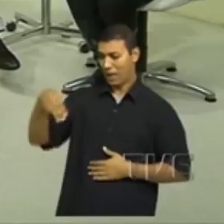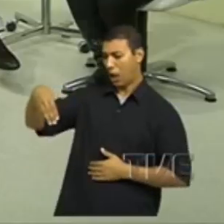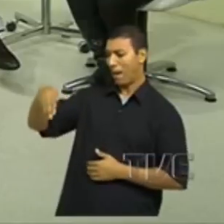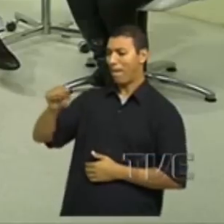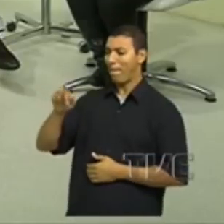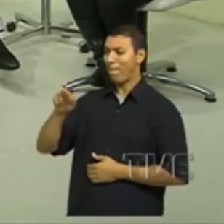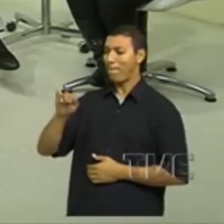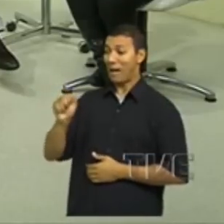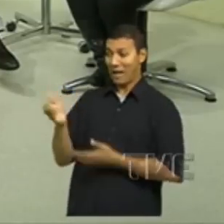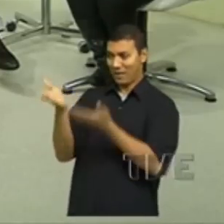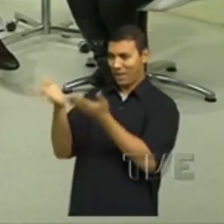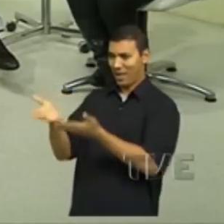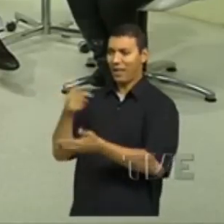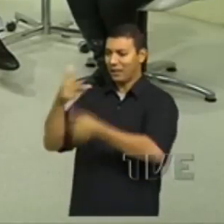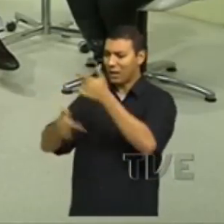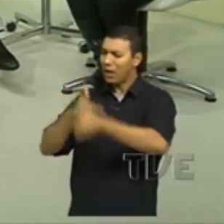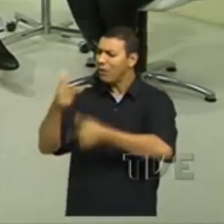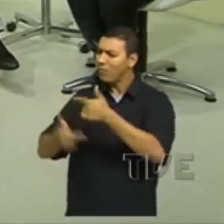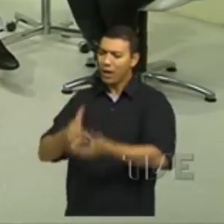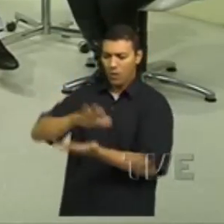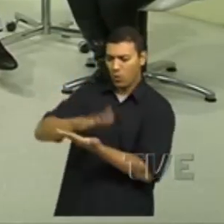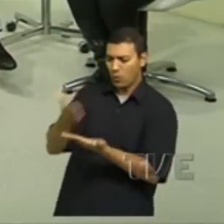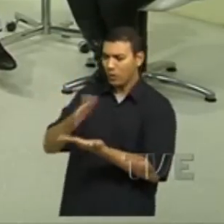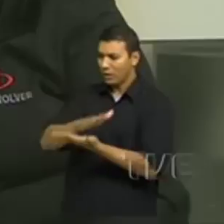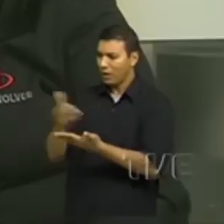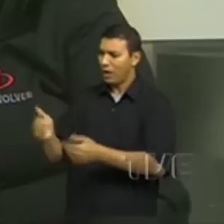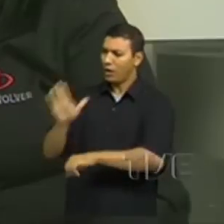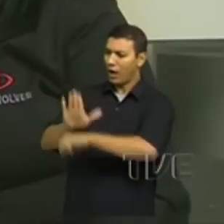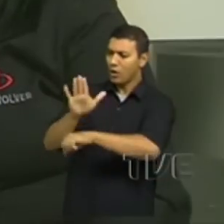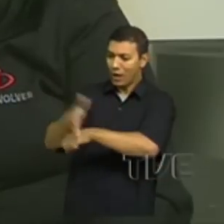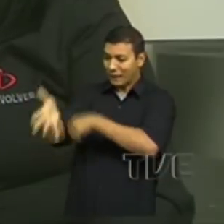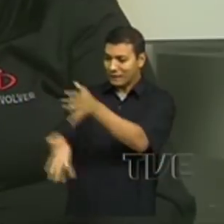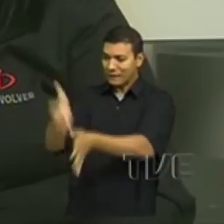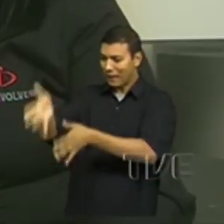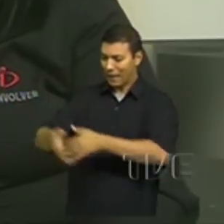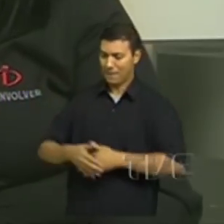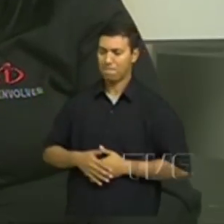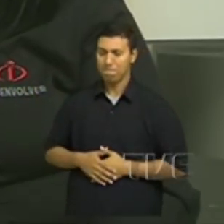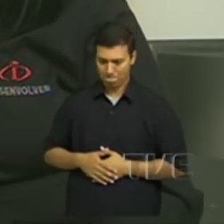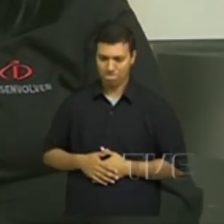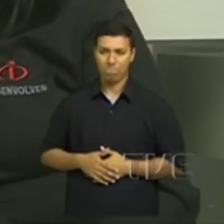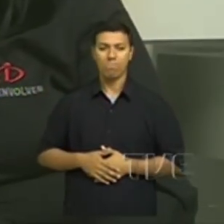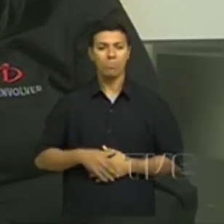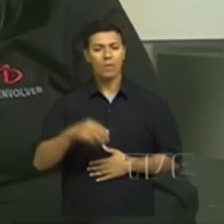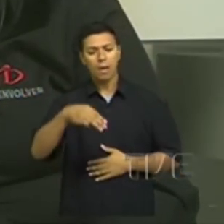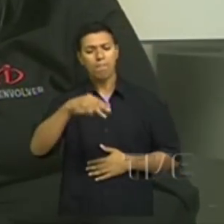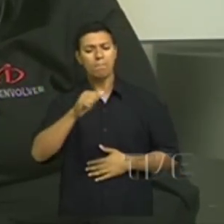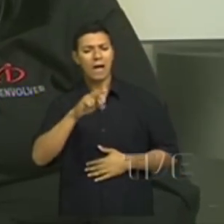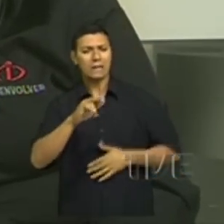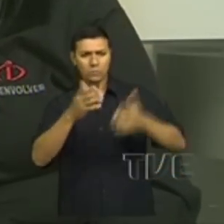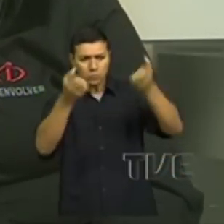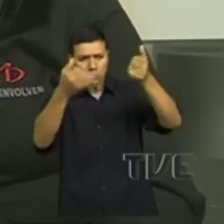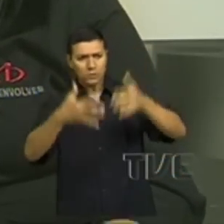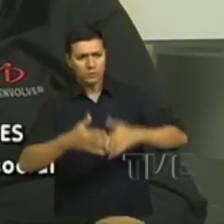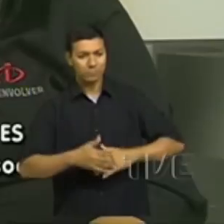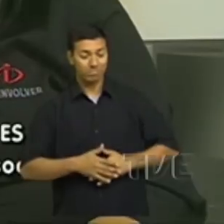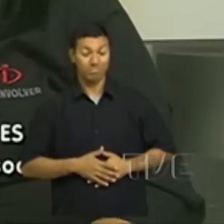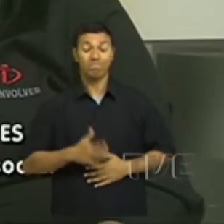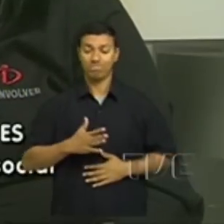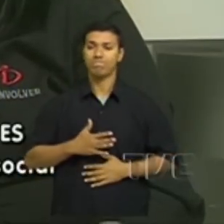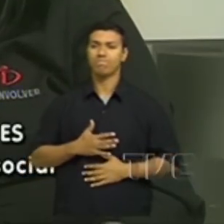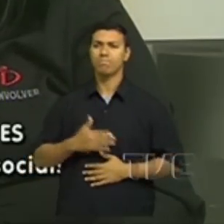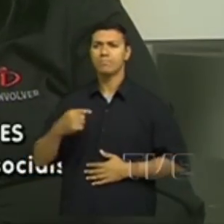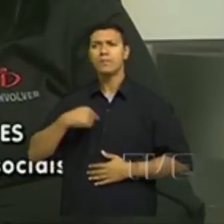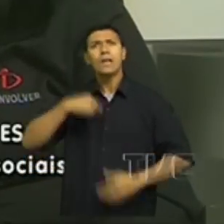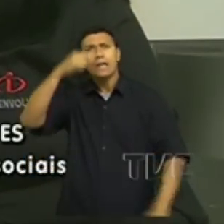Libras dentro destes filmes. Como é que é esse trabalho? Bom, a Libras é a língua brasileira de sinais, né? É a língua